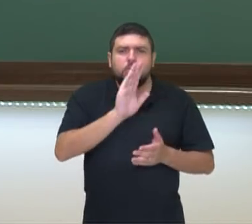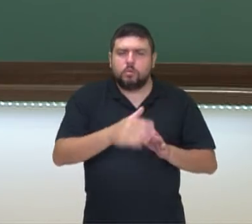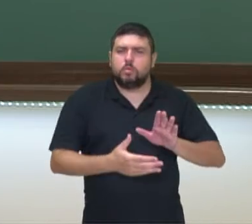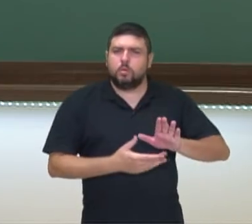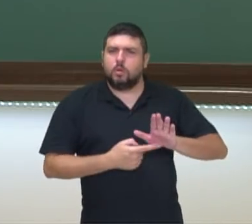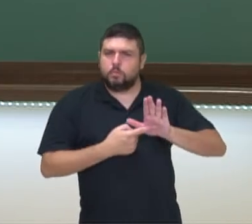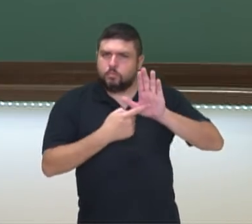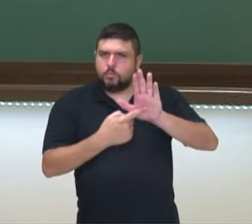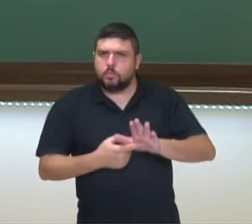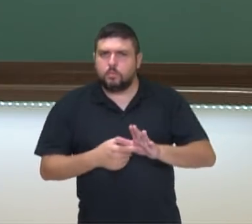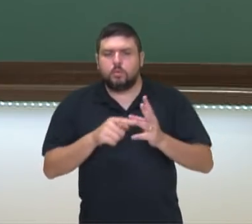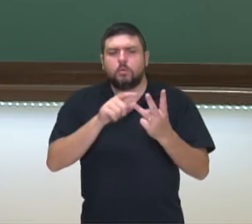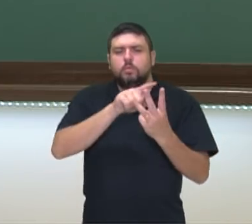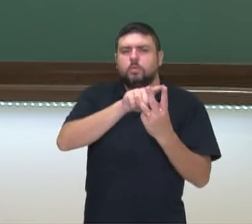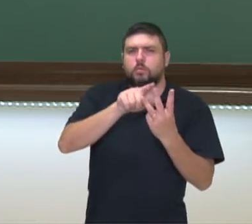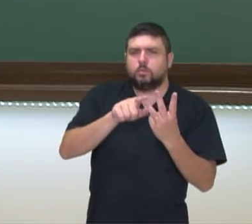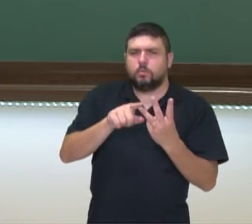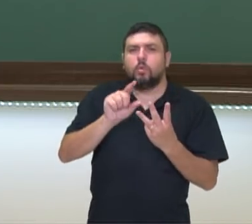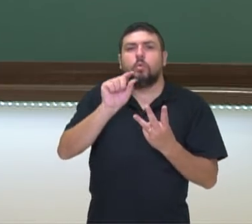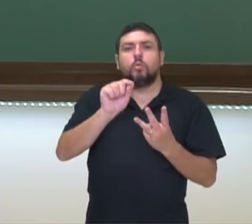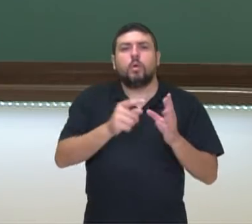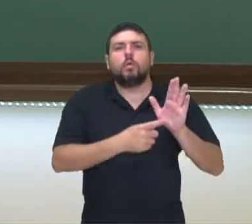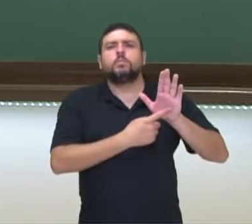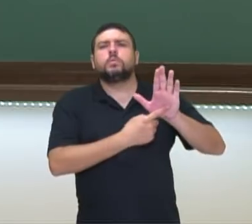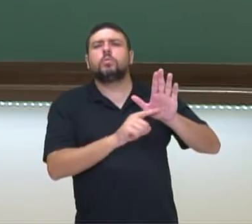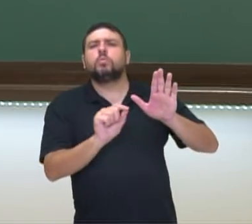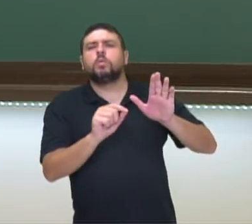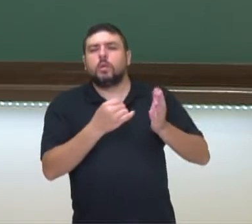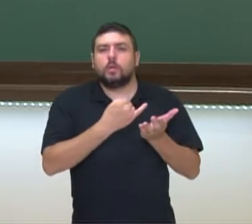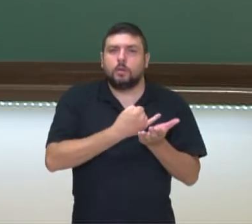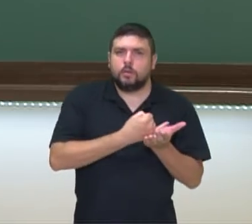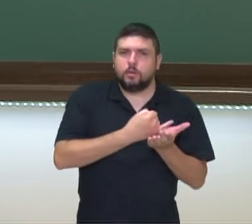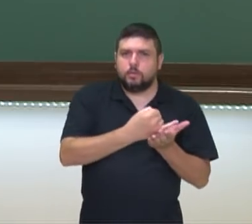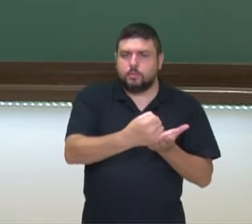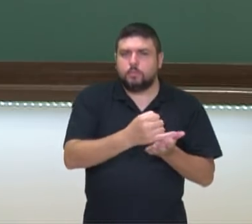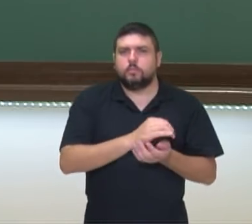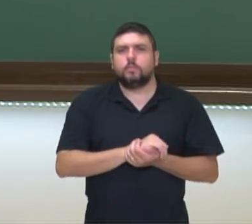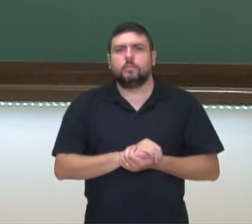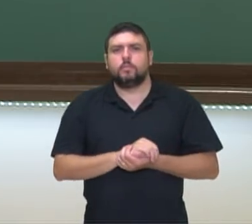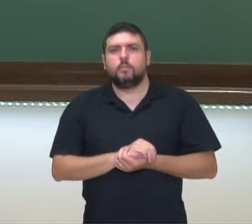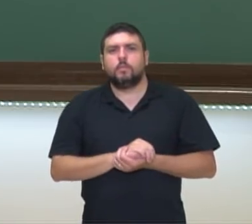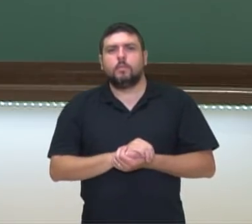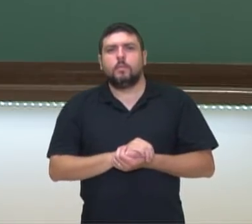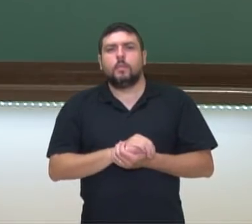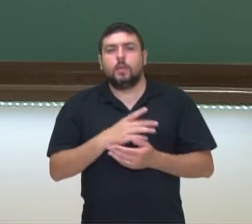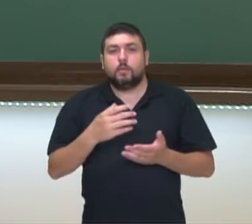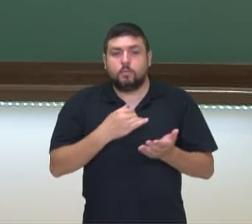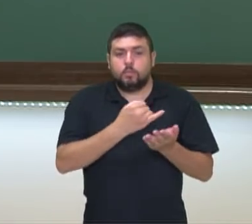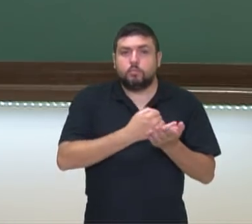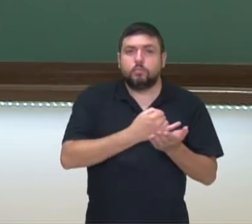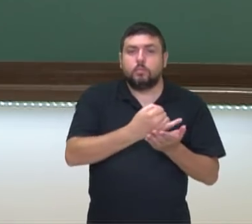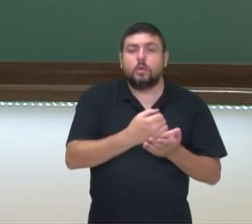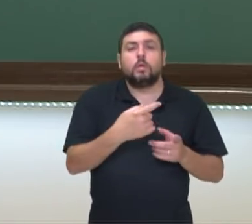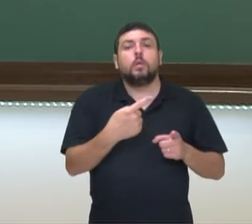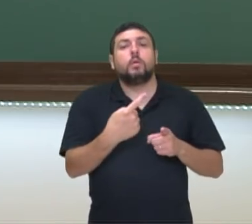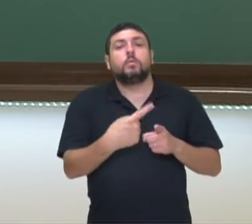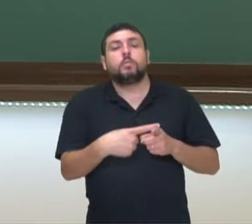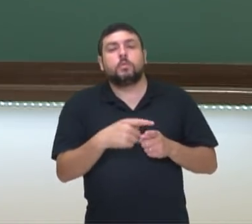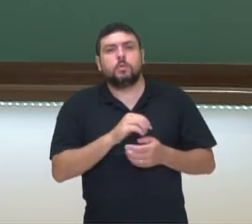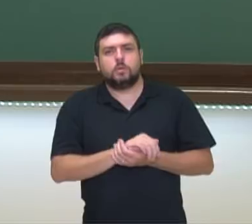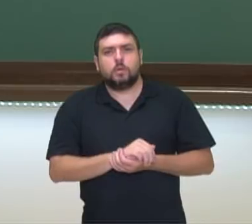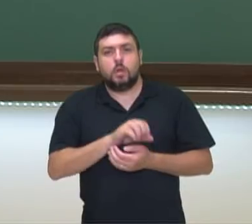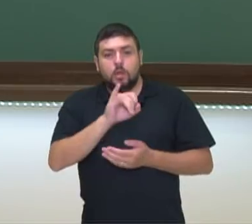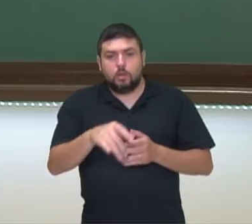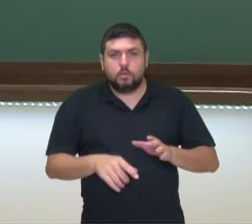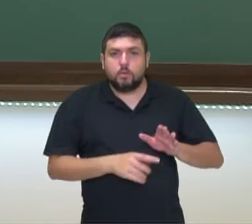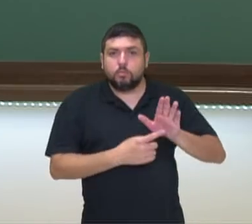que é a introdução. A introdução do conto leva esse nome também de apresentação, por quê? Porque é nela em que se apresentam